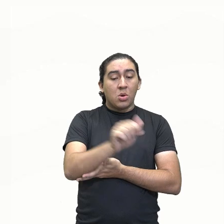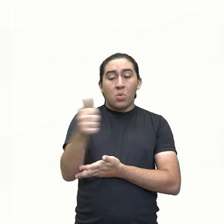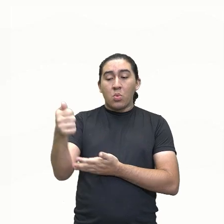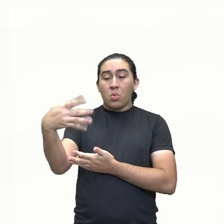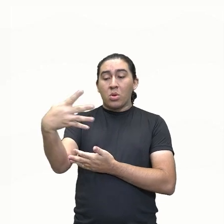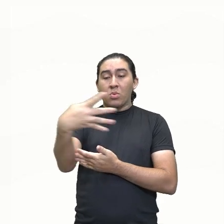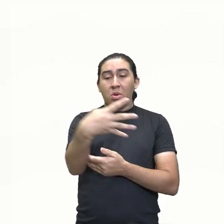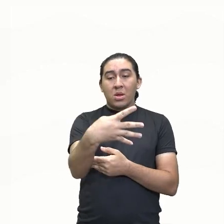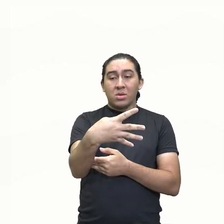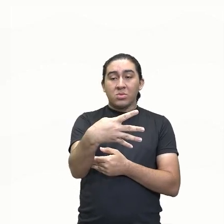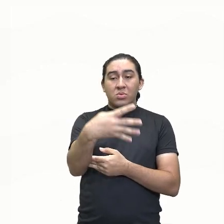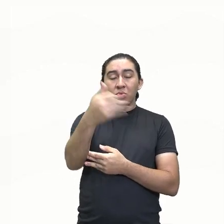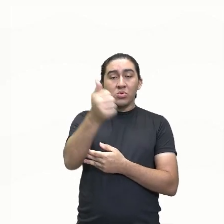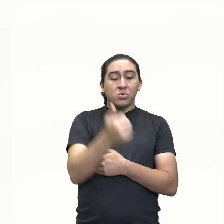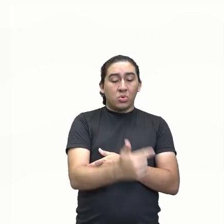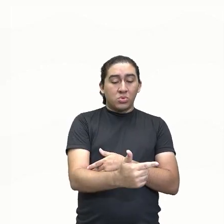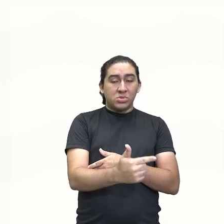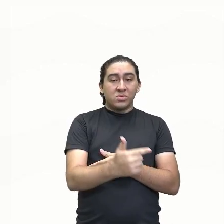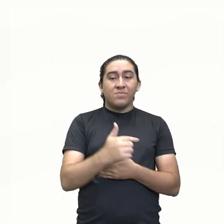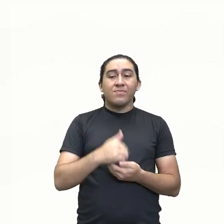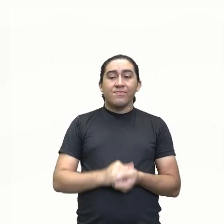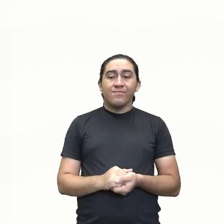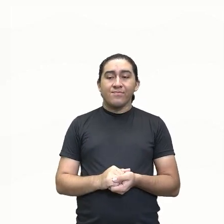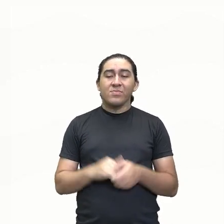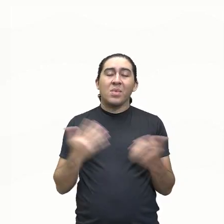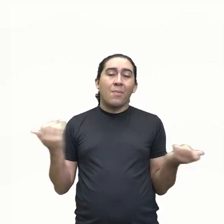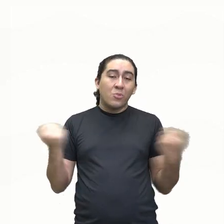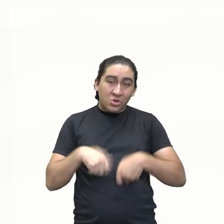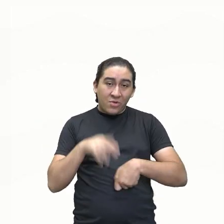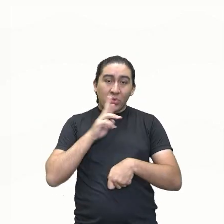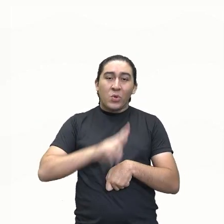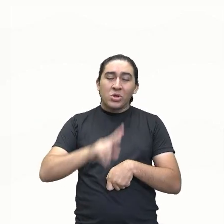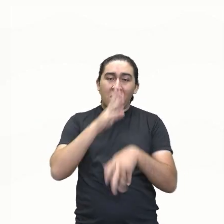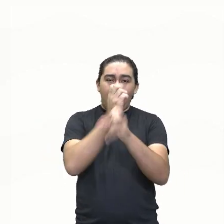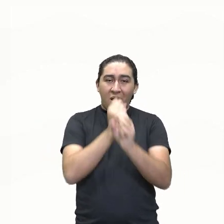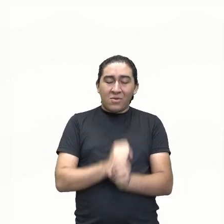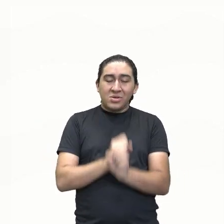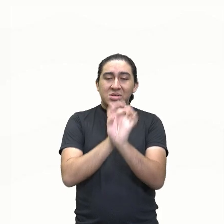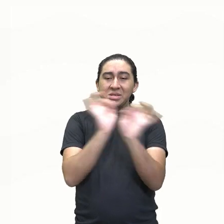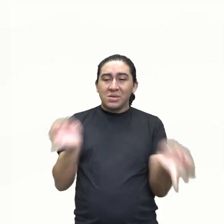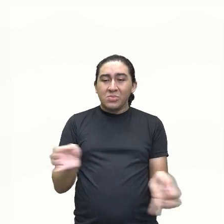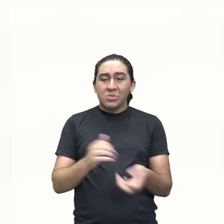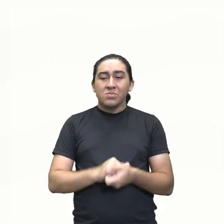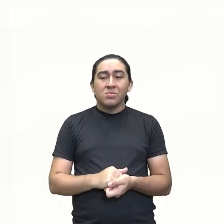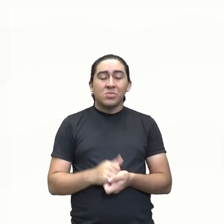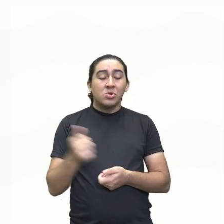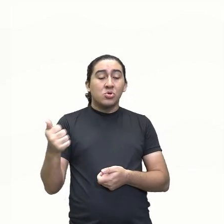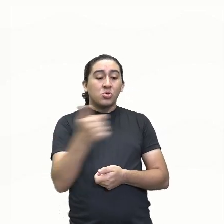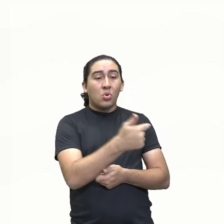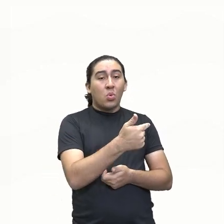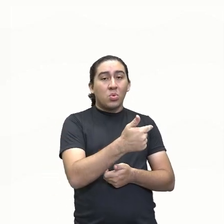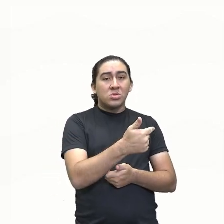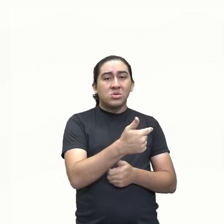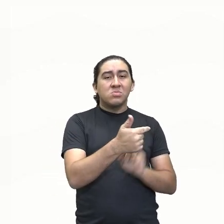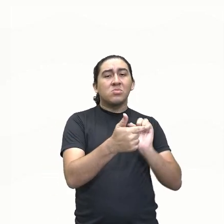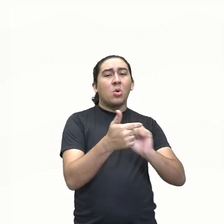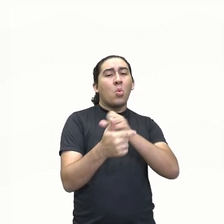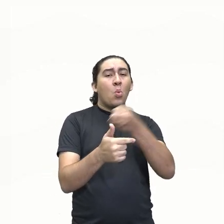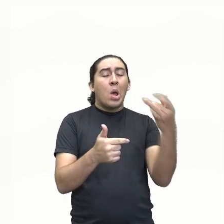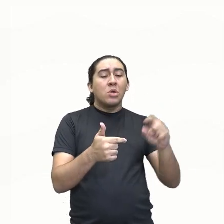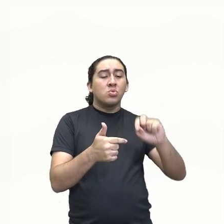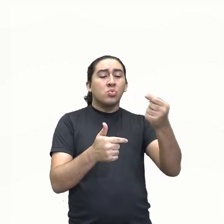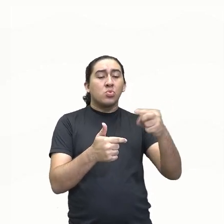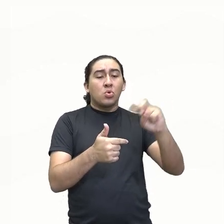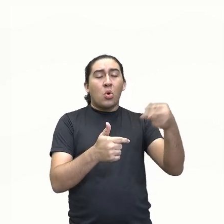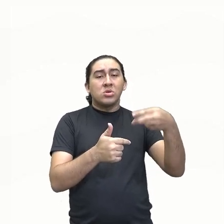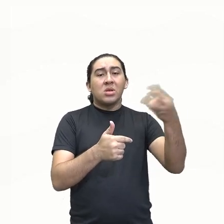144 na base 12. Agora, eu posso resolver isso, não posso? 12 elevado a quanto vai ser igual a 144?